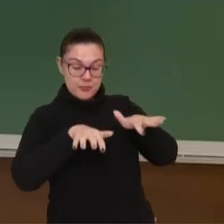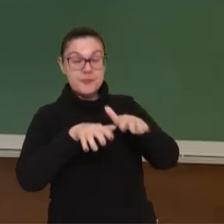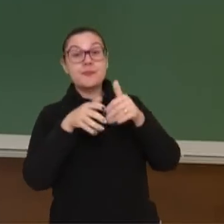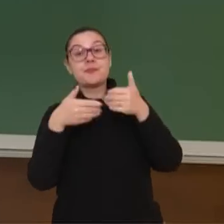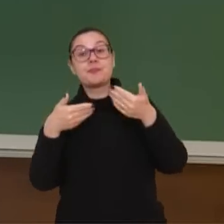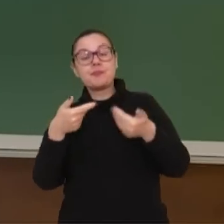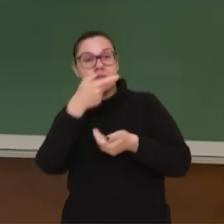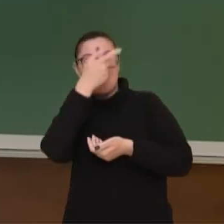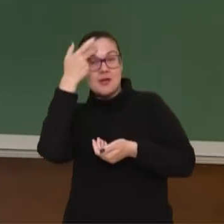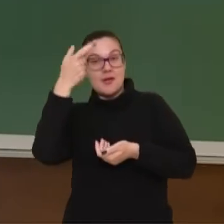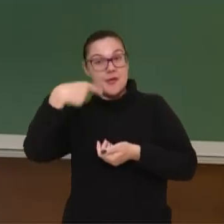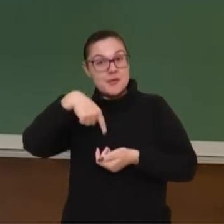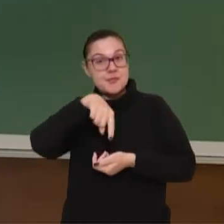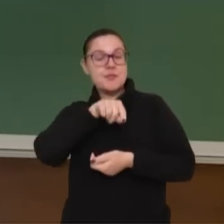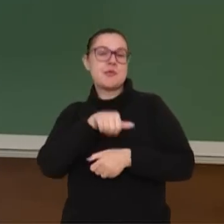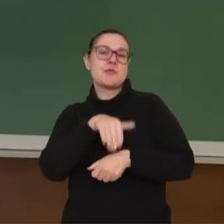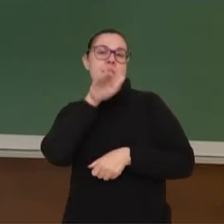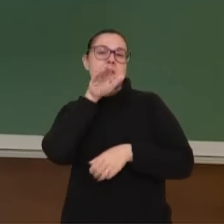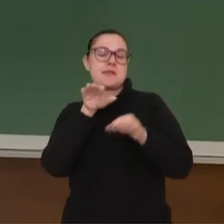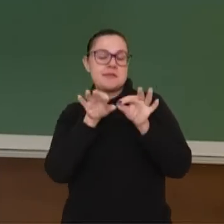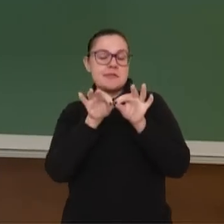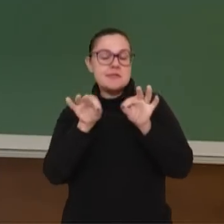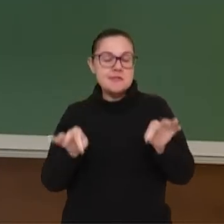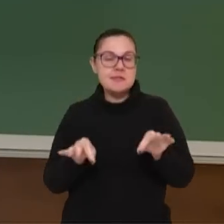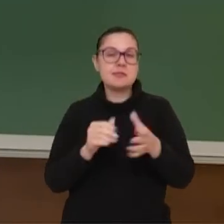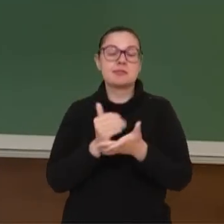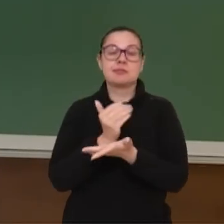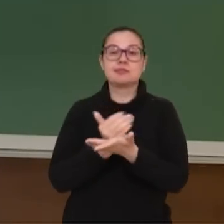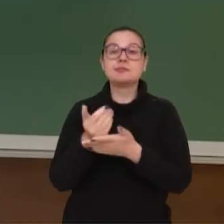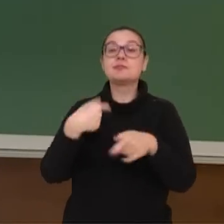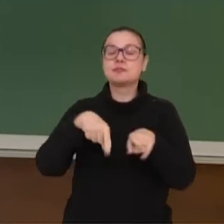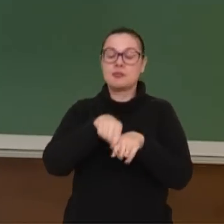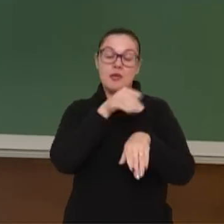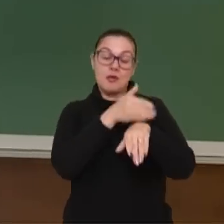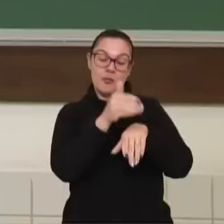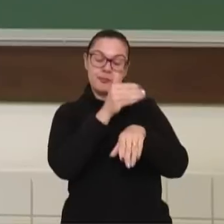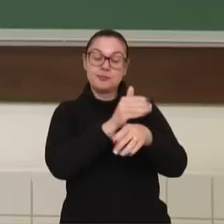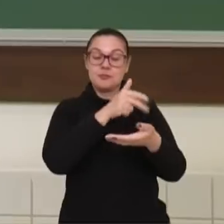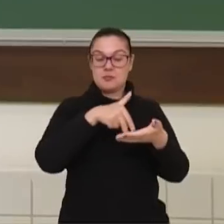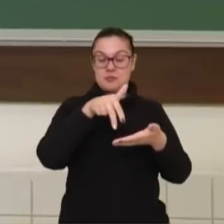as pessoas mais simples começaram a dançar quadrilhas também.